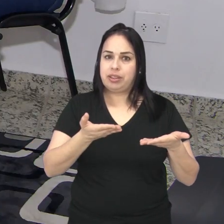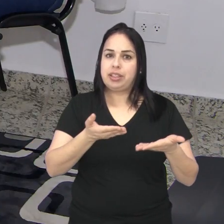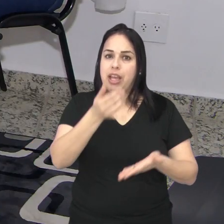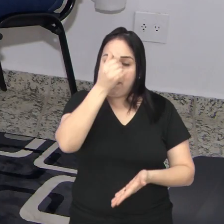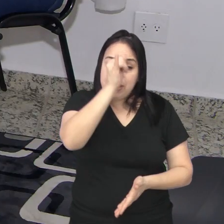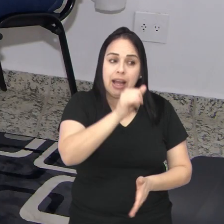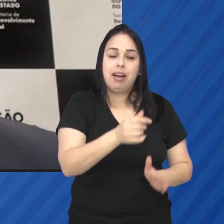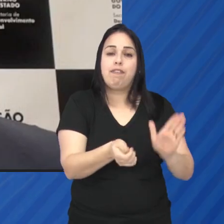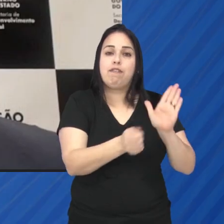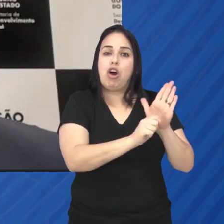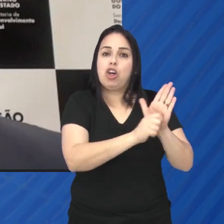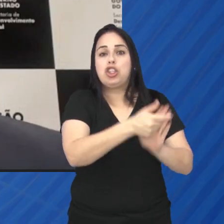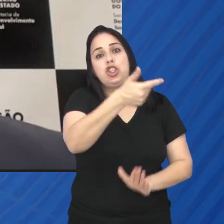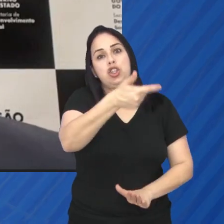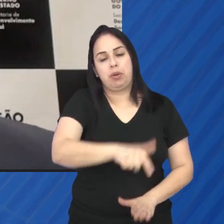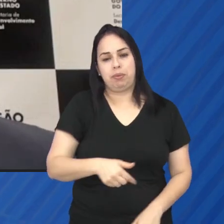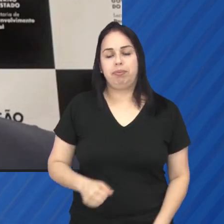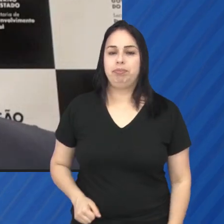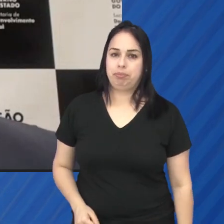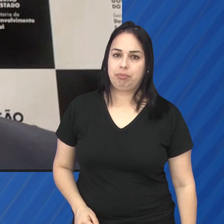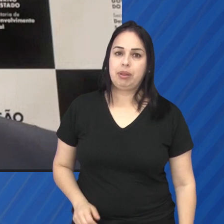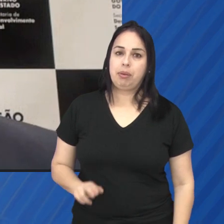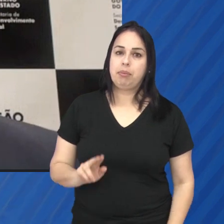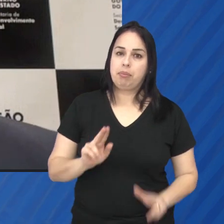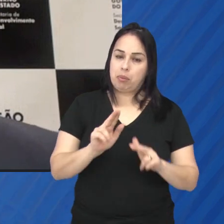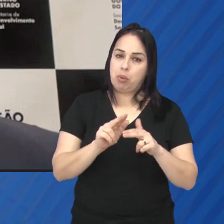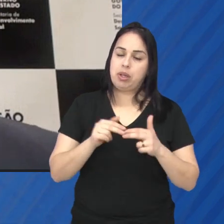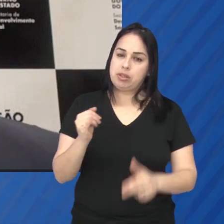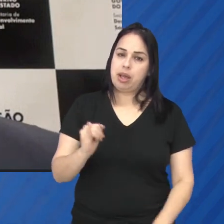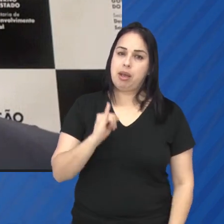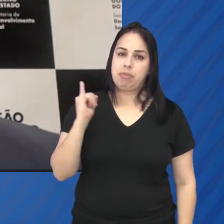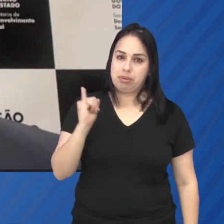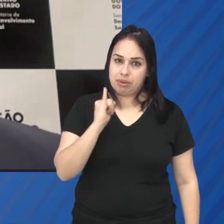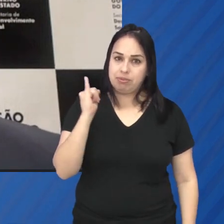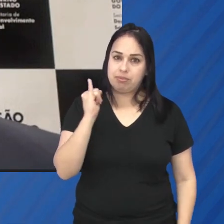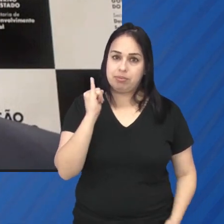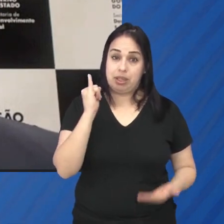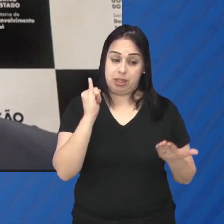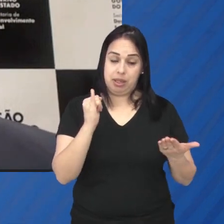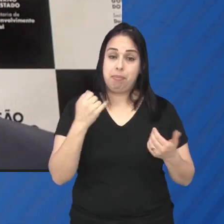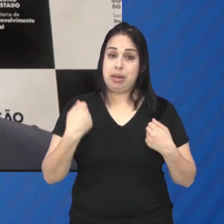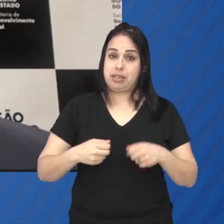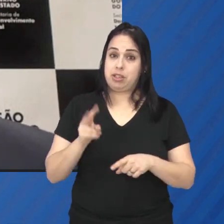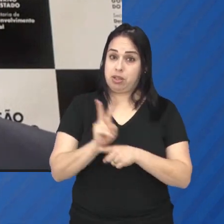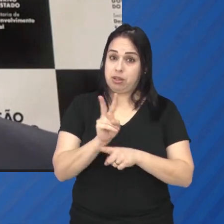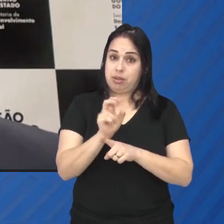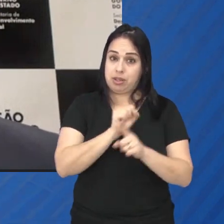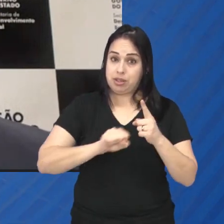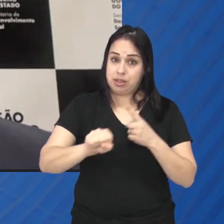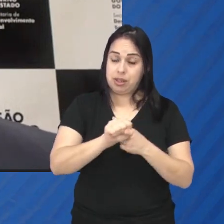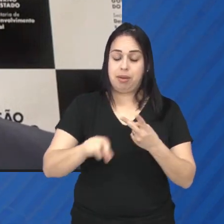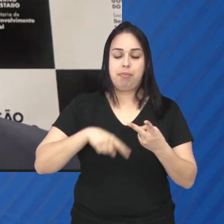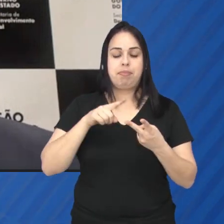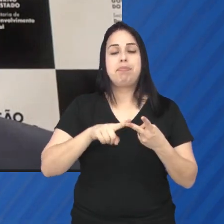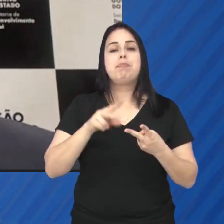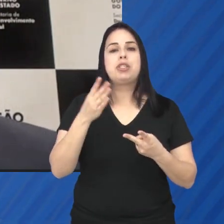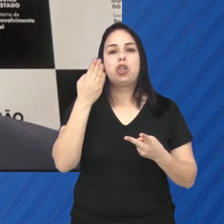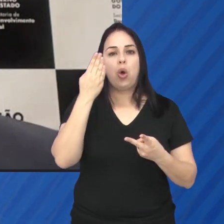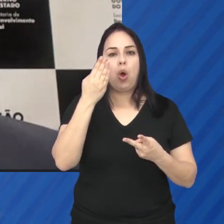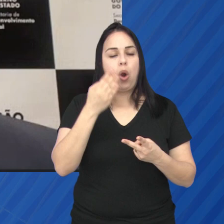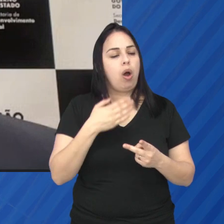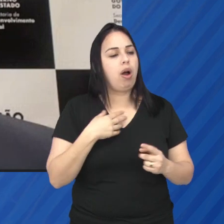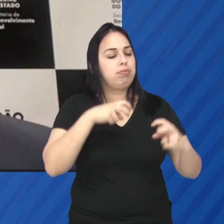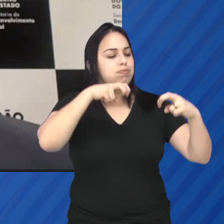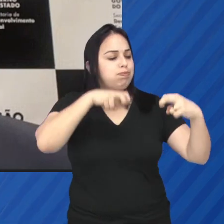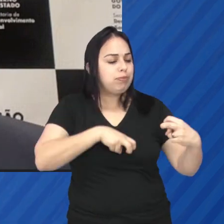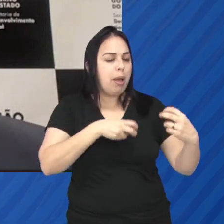as recaídas. Para a gente é fundamental, né, que ele tenha, repito, assistente social, psicólogo, sentando